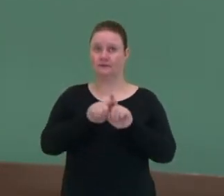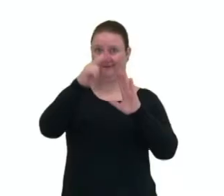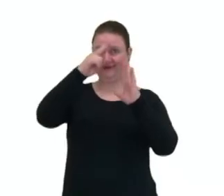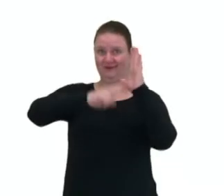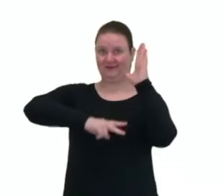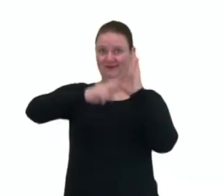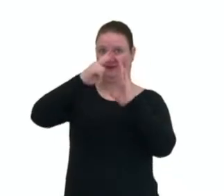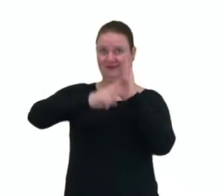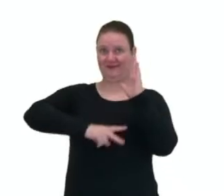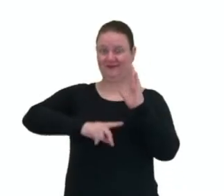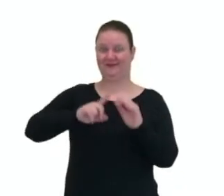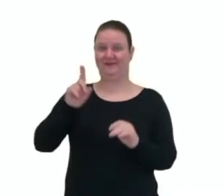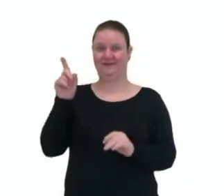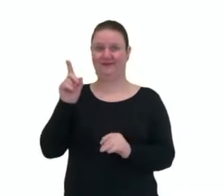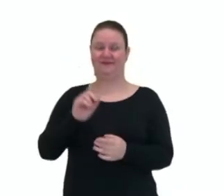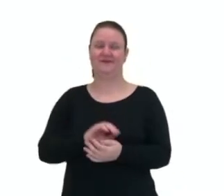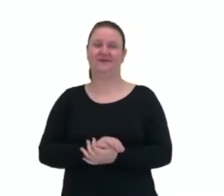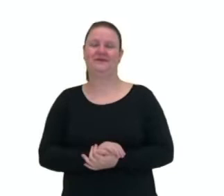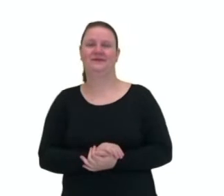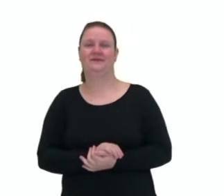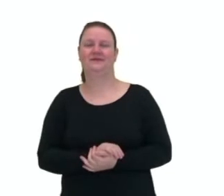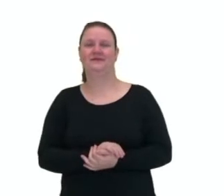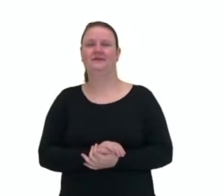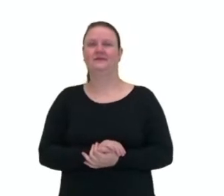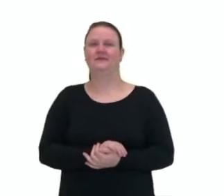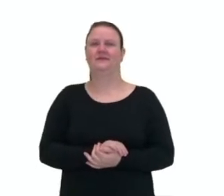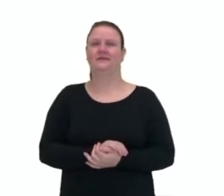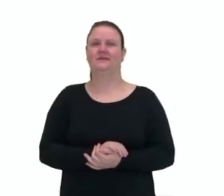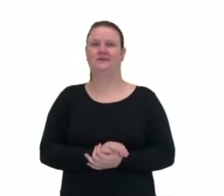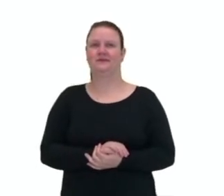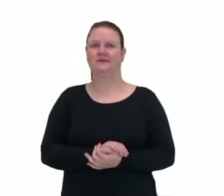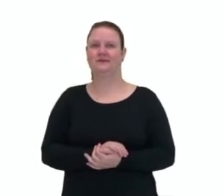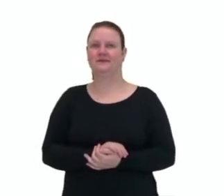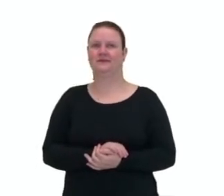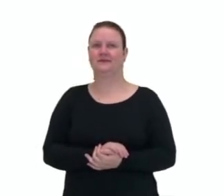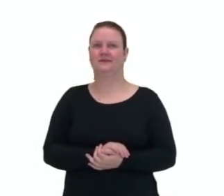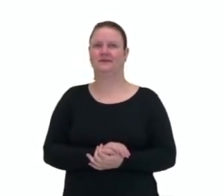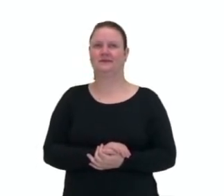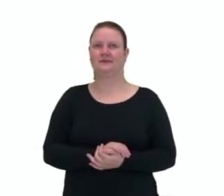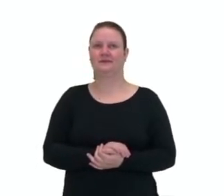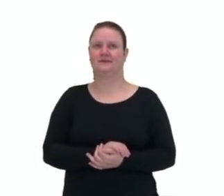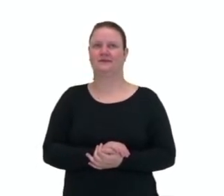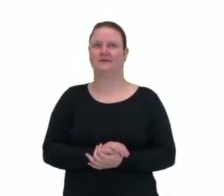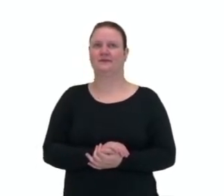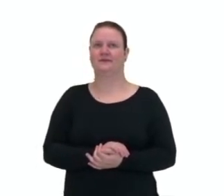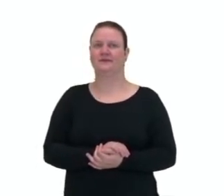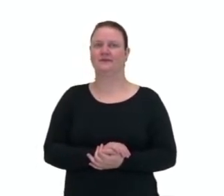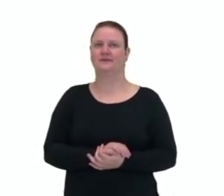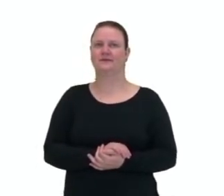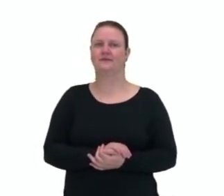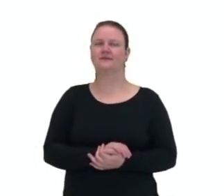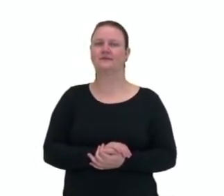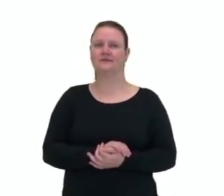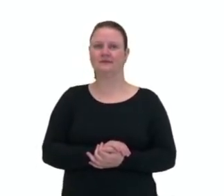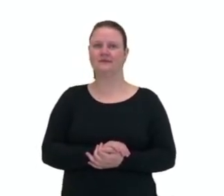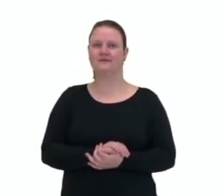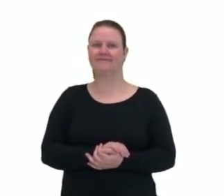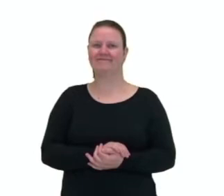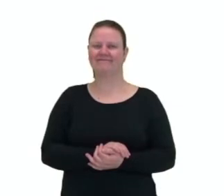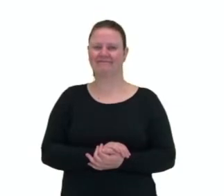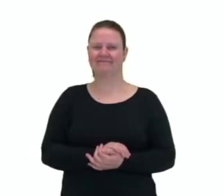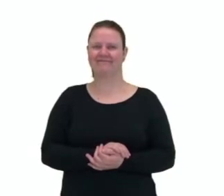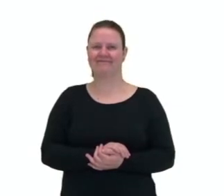a modalidade ainda conta com a disputa por equipes com 3 arqueiros em cada time. As regras do tiro com